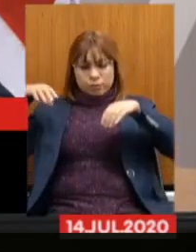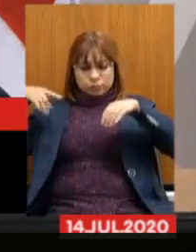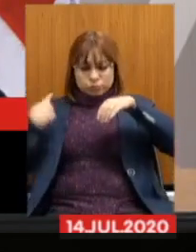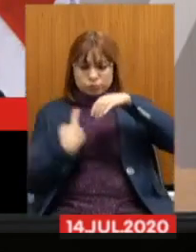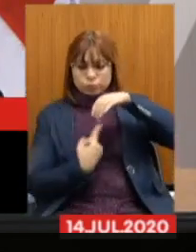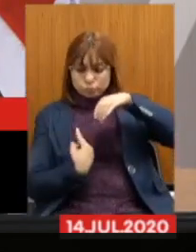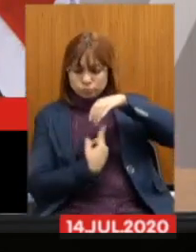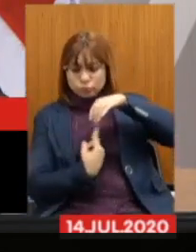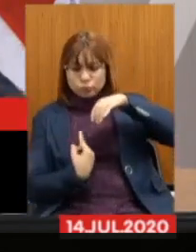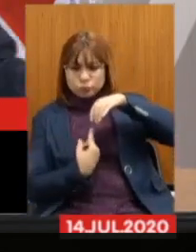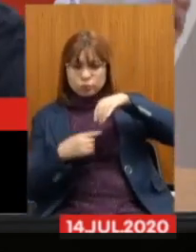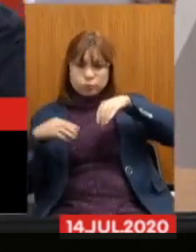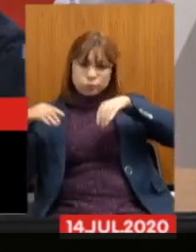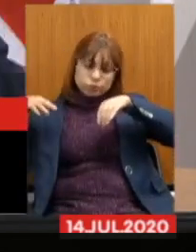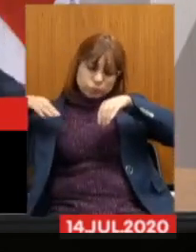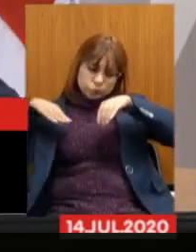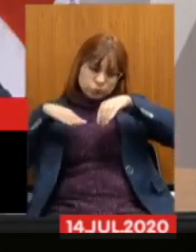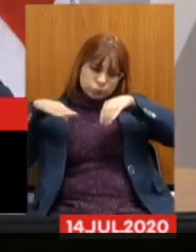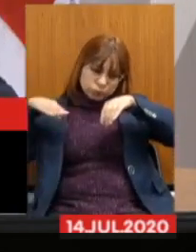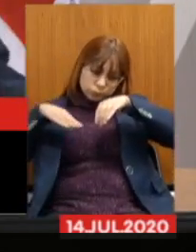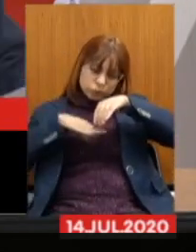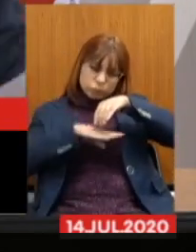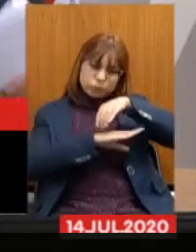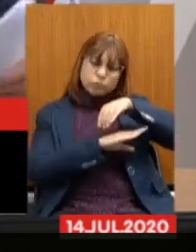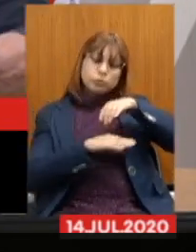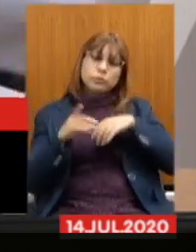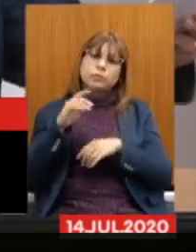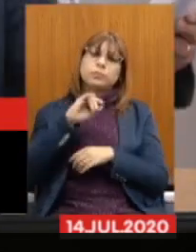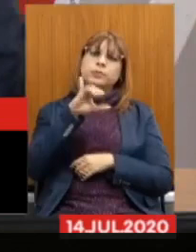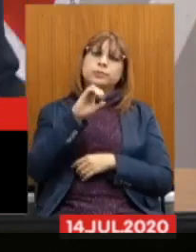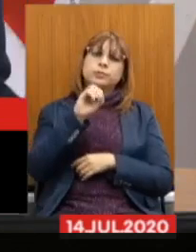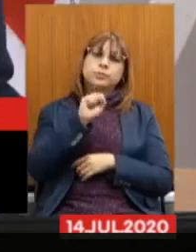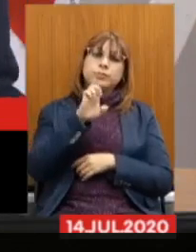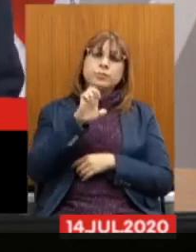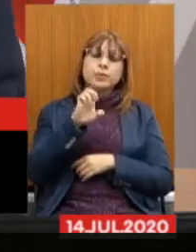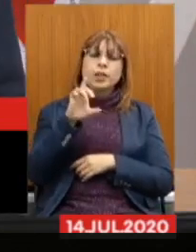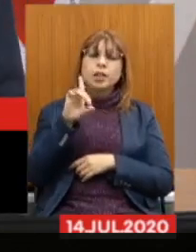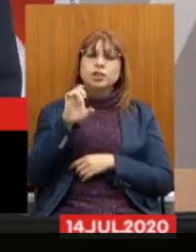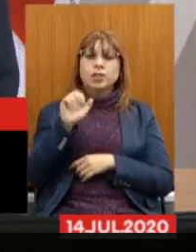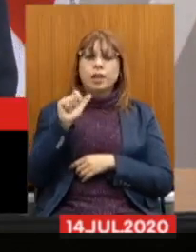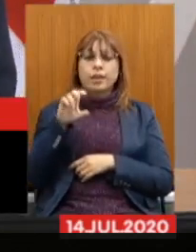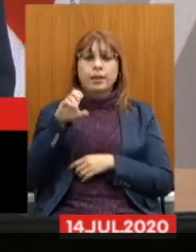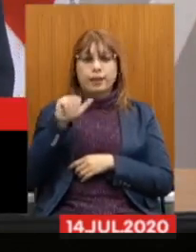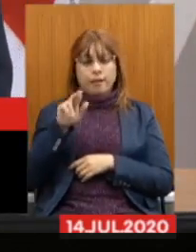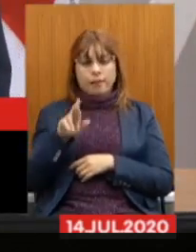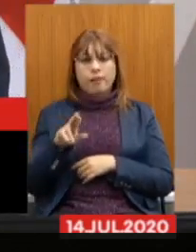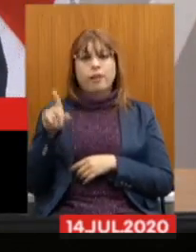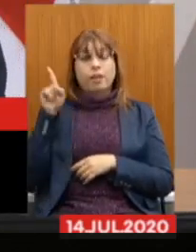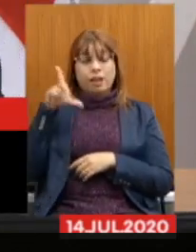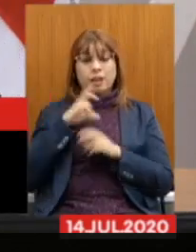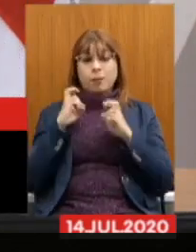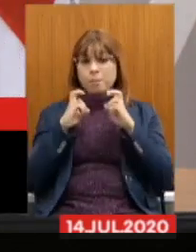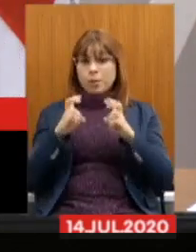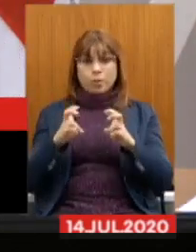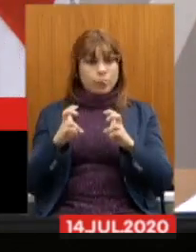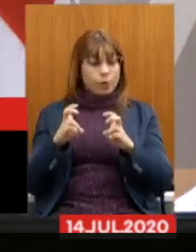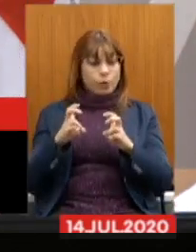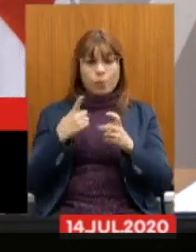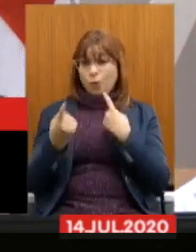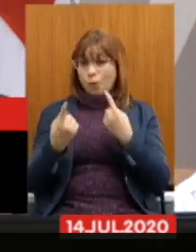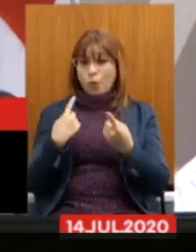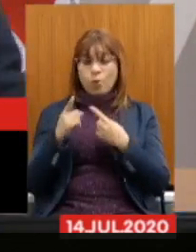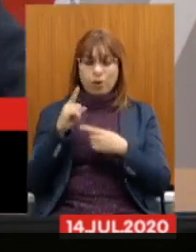Novo Rio, enorme. O Rio de Janeiro tem metrô para todo lado. Belo Horizonte, por